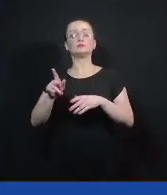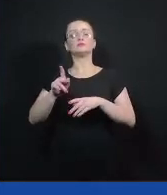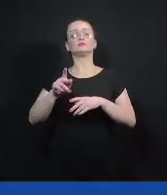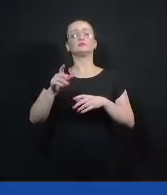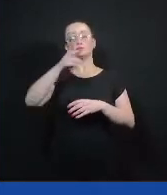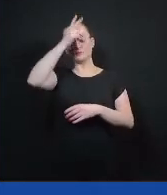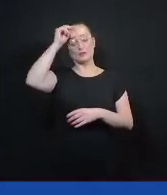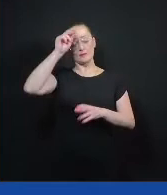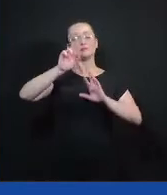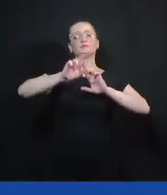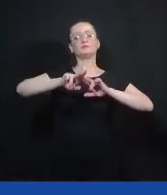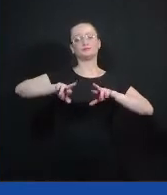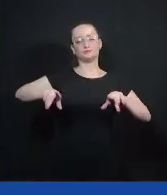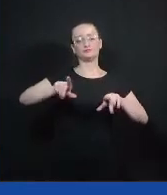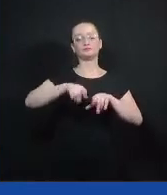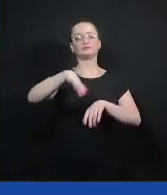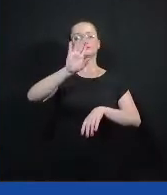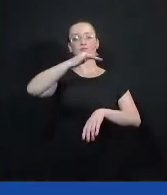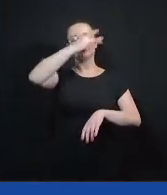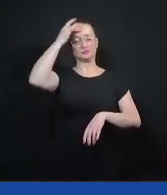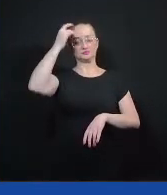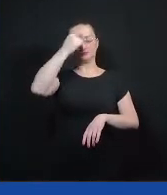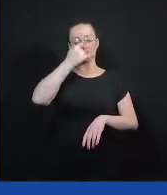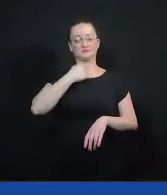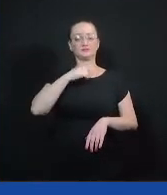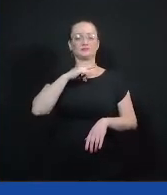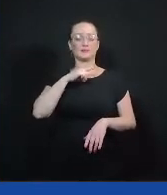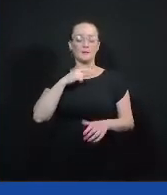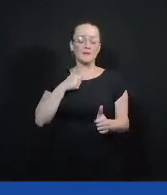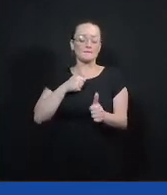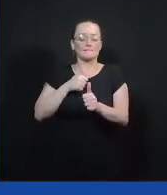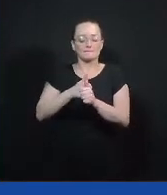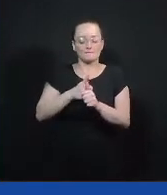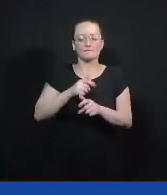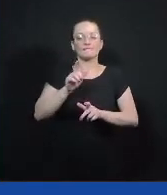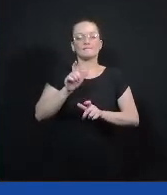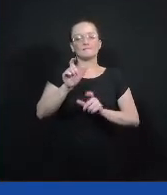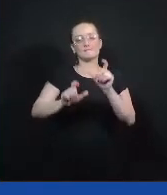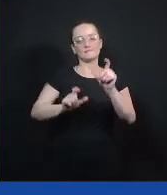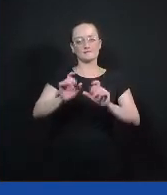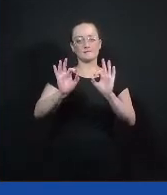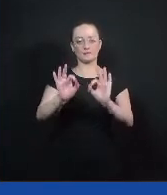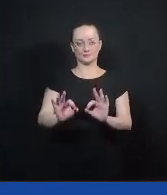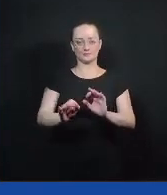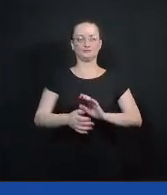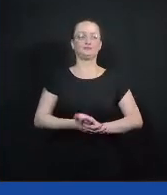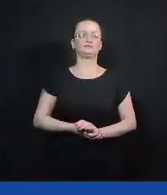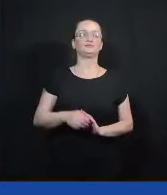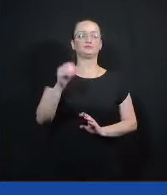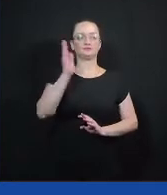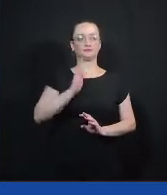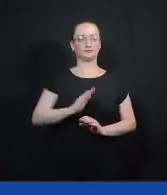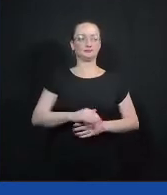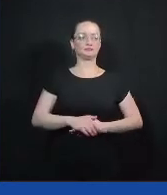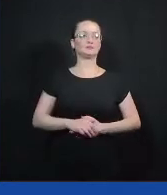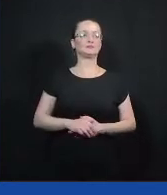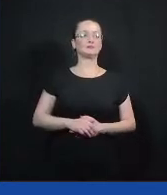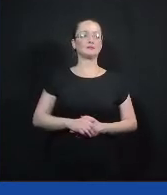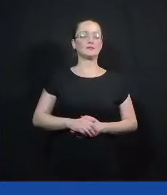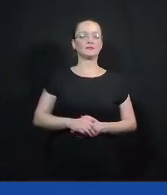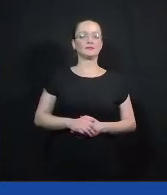mais diversificadas e nesse sentido, também mais próximas, né, daquilo que é o perfil do brasileiro médio.